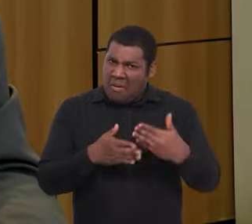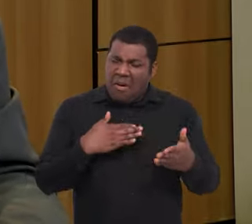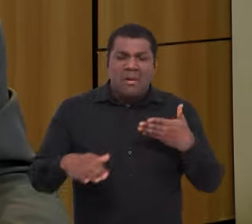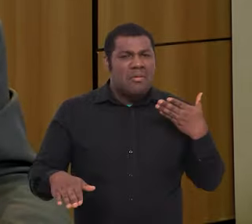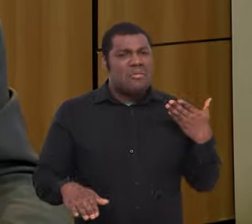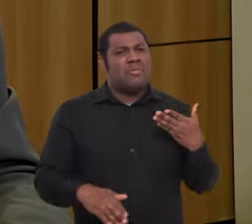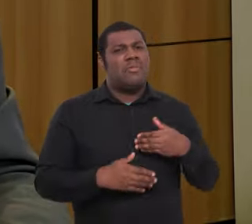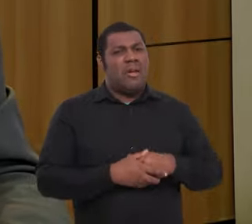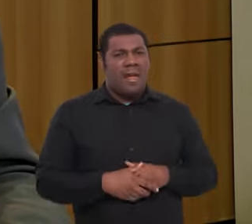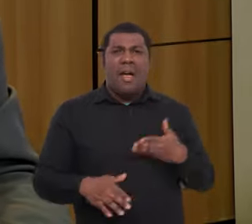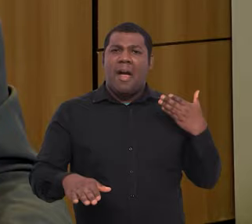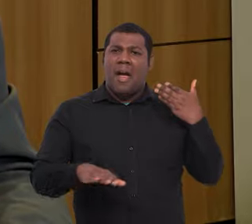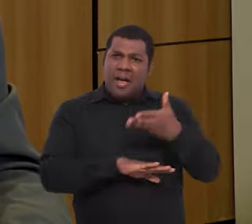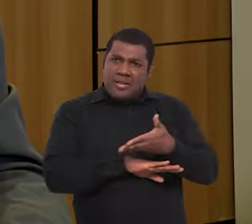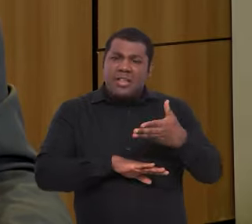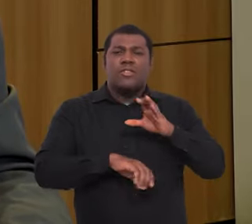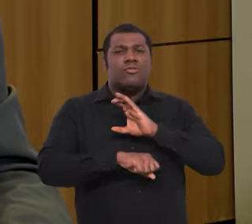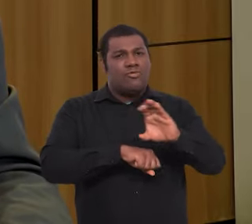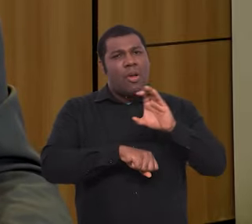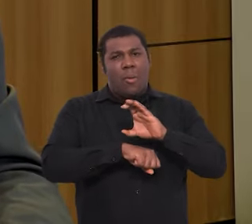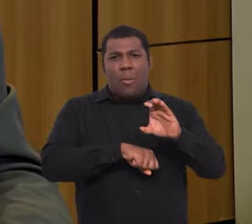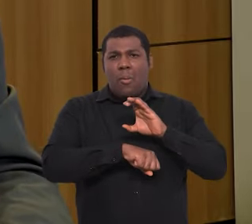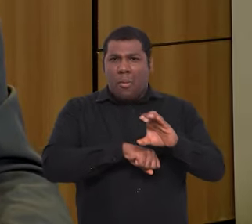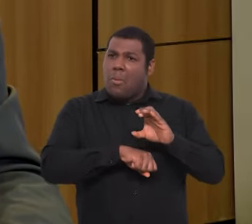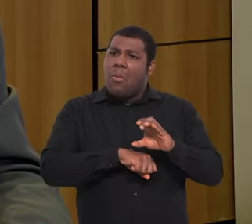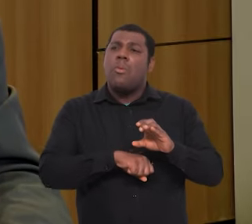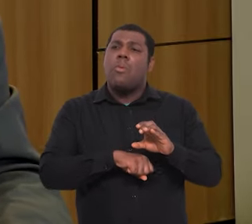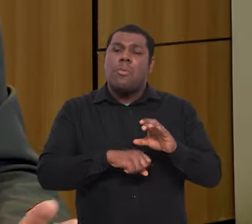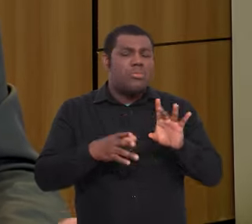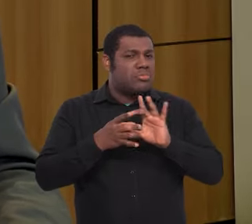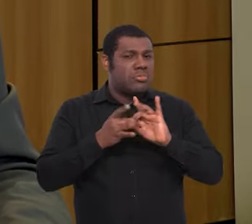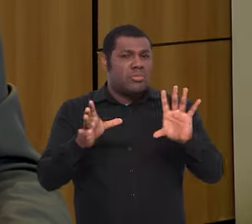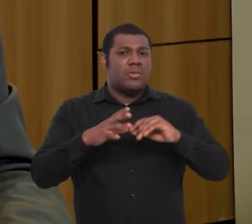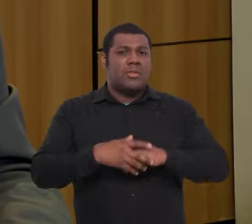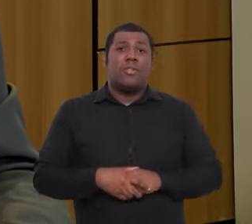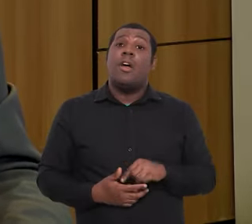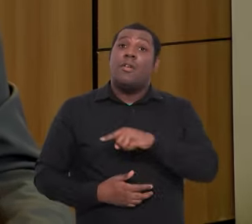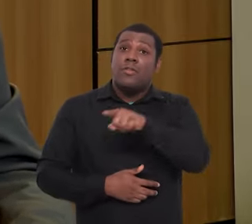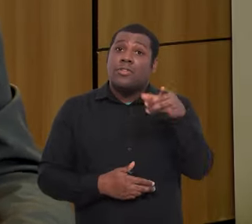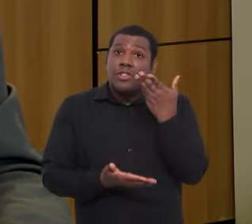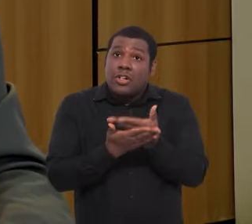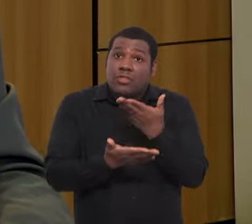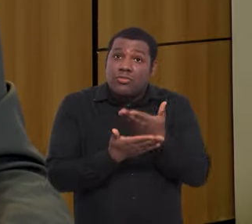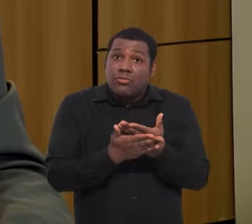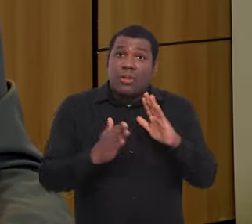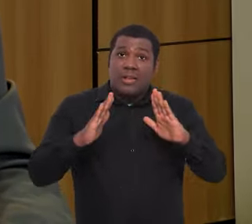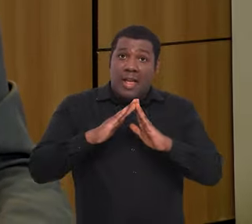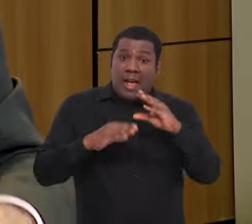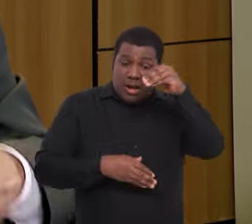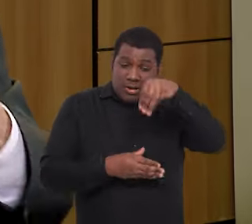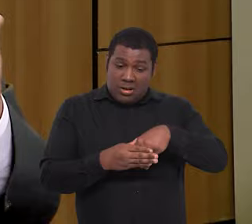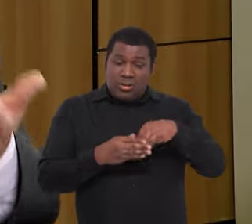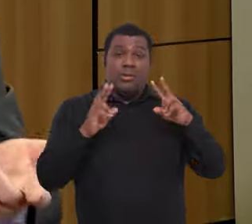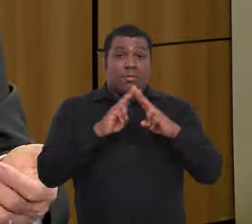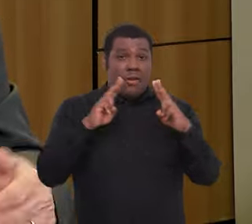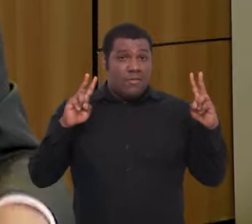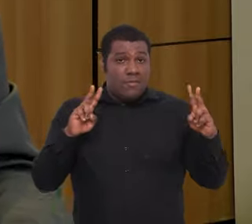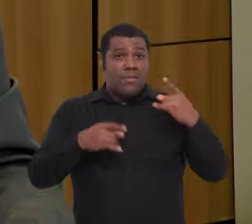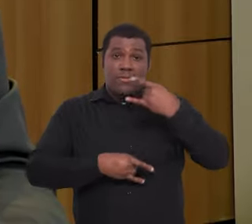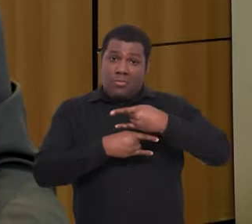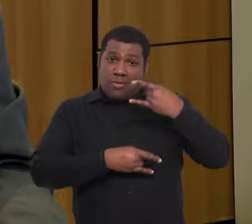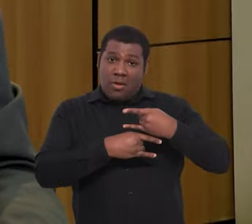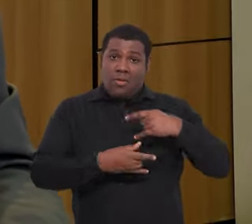pode participar desse processo e a princípio você pode fazer da sua casa à distância Você se